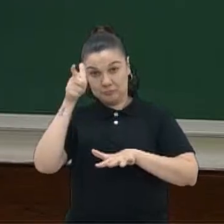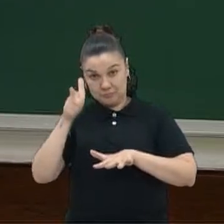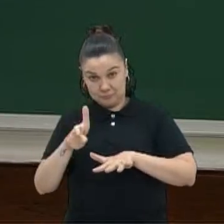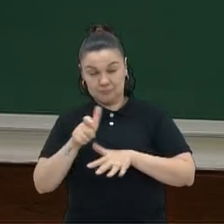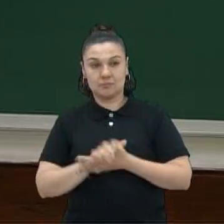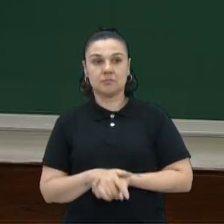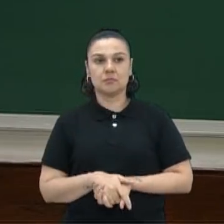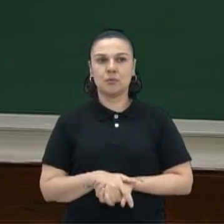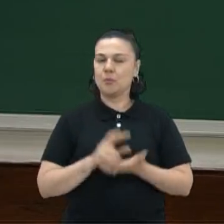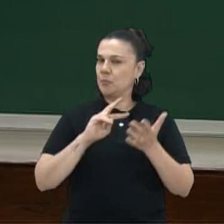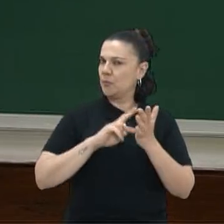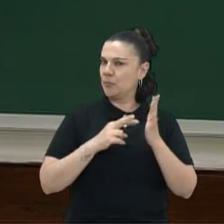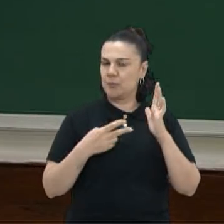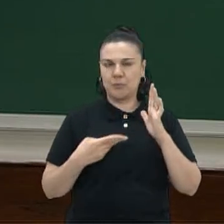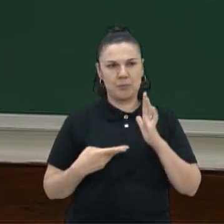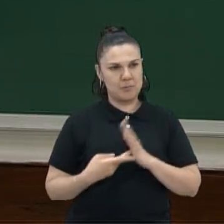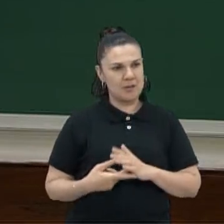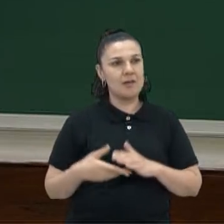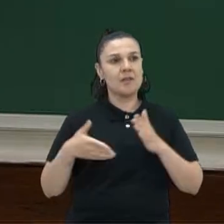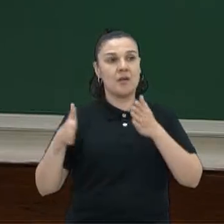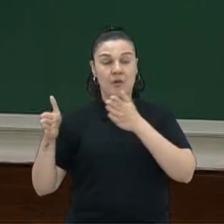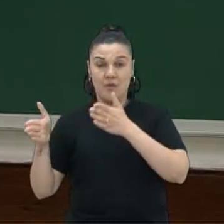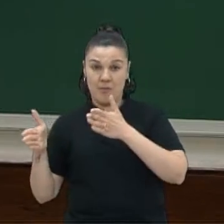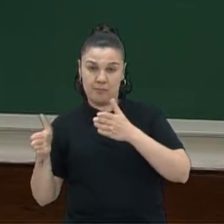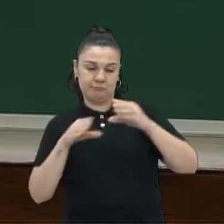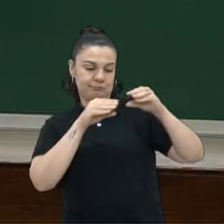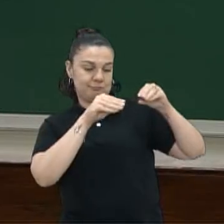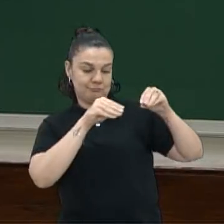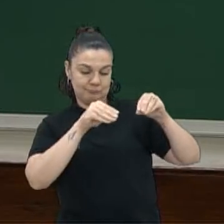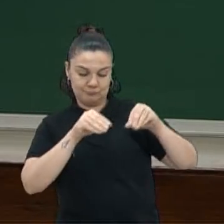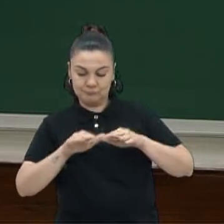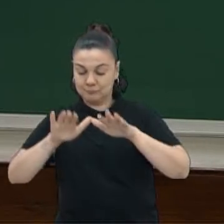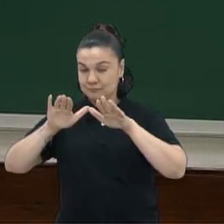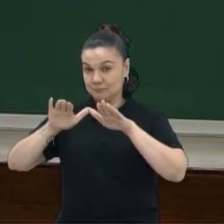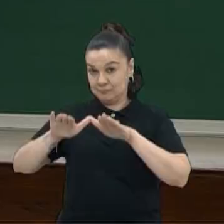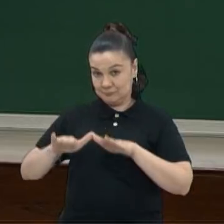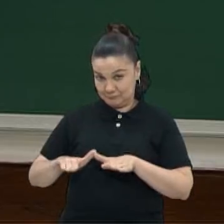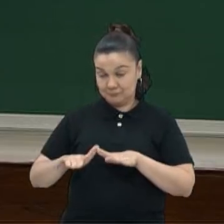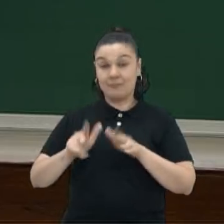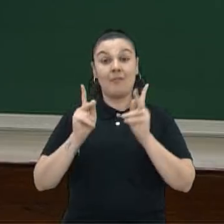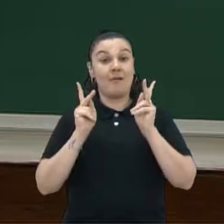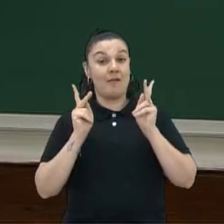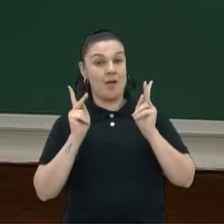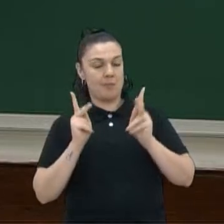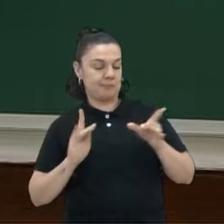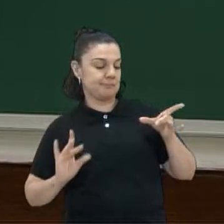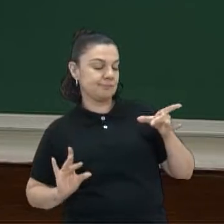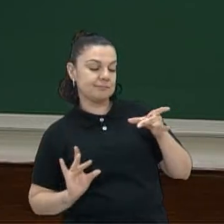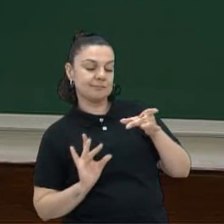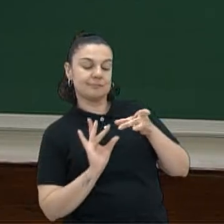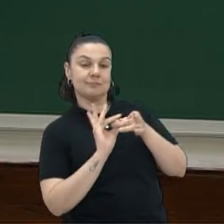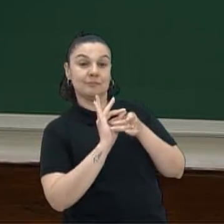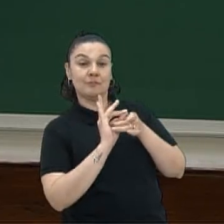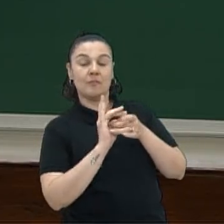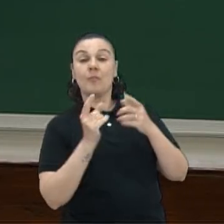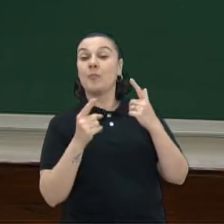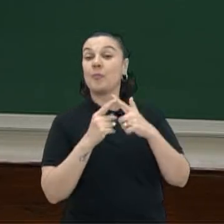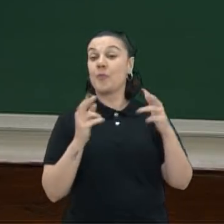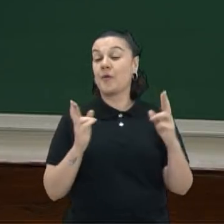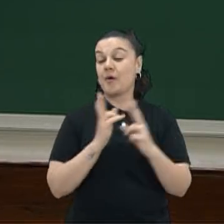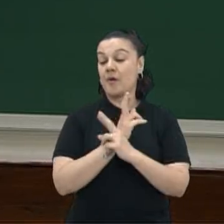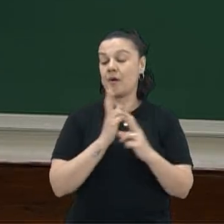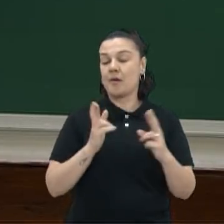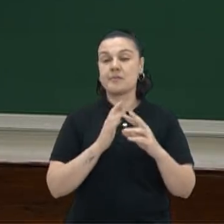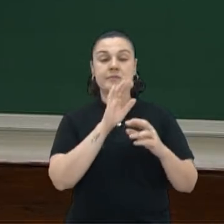local. Ou seja, o processo de erosão e o processo de sedimentação estão relacionados porque